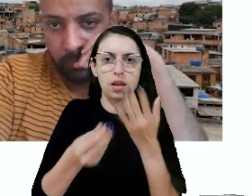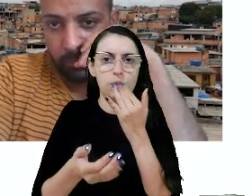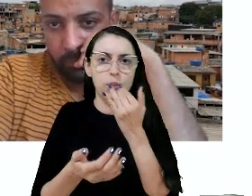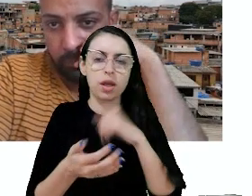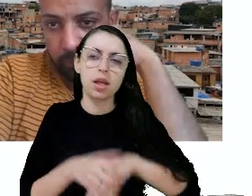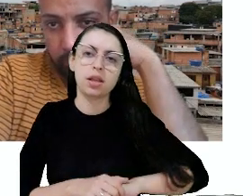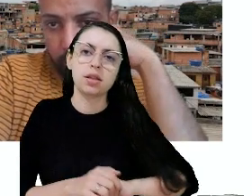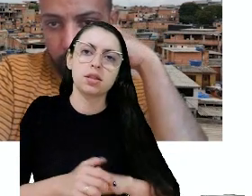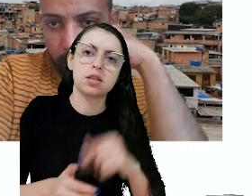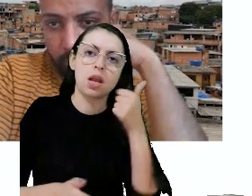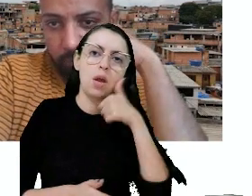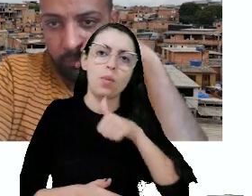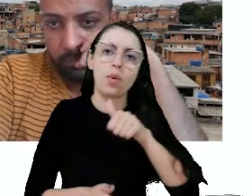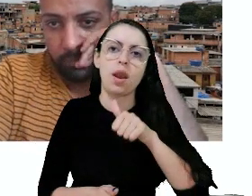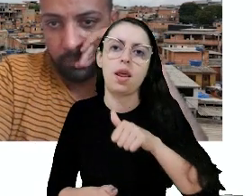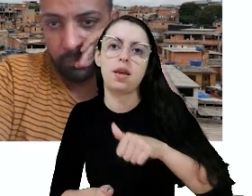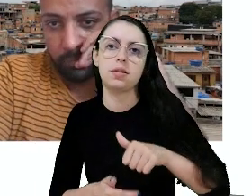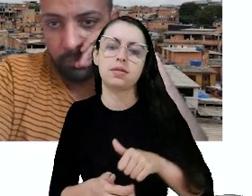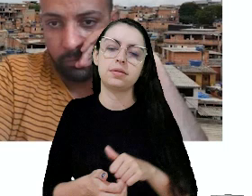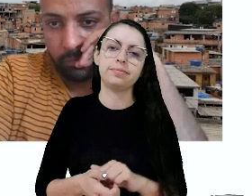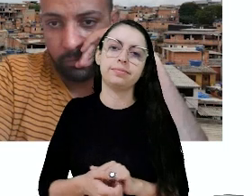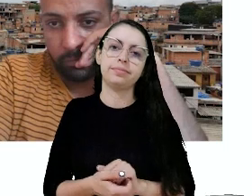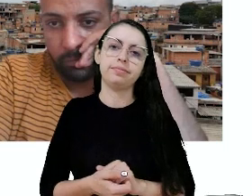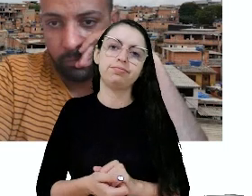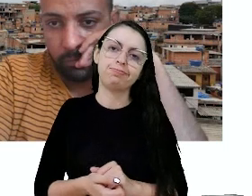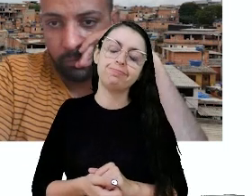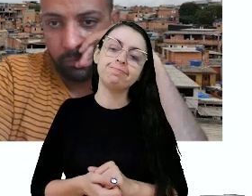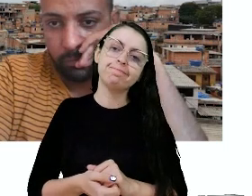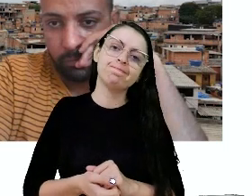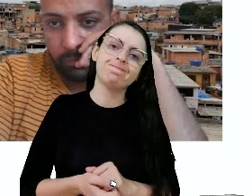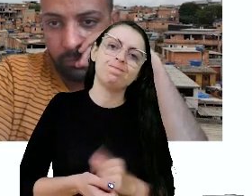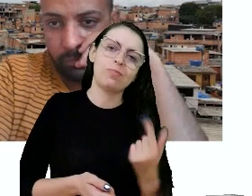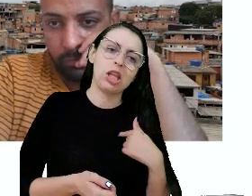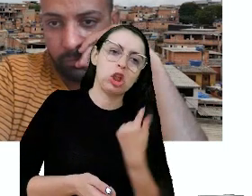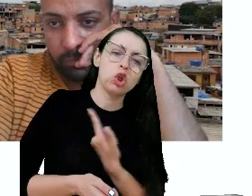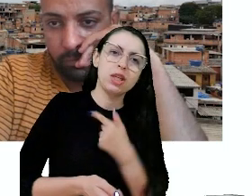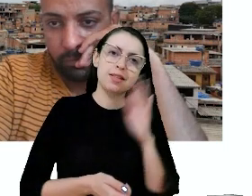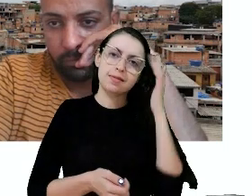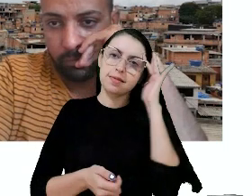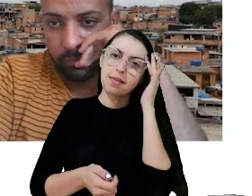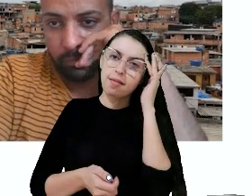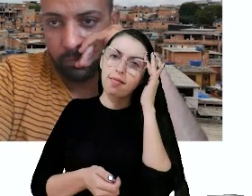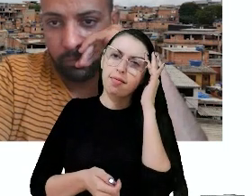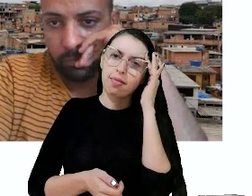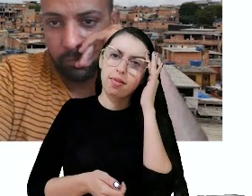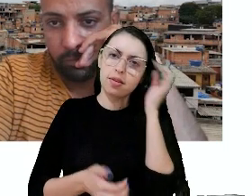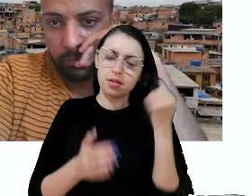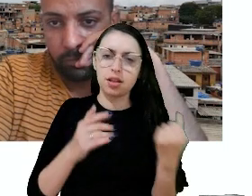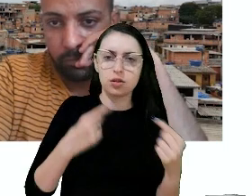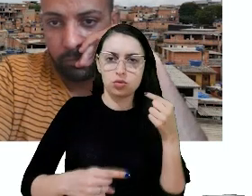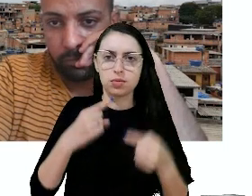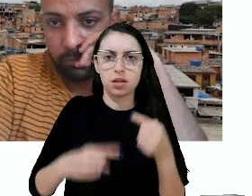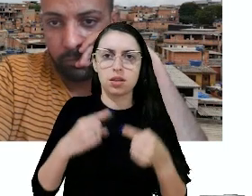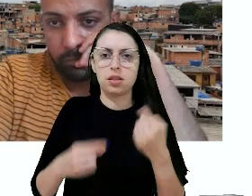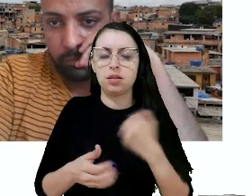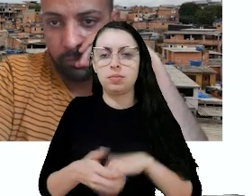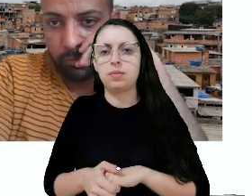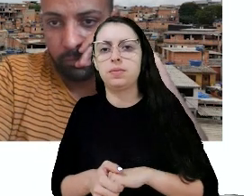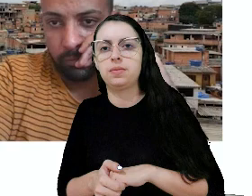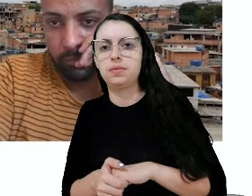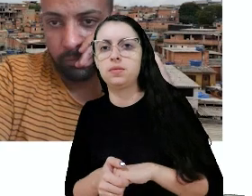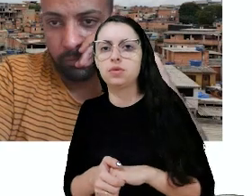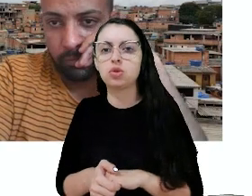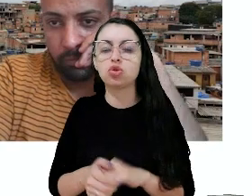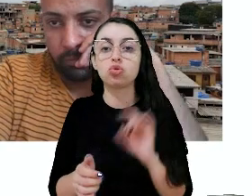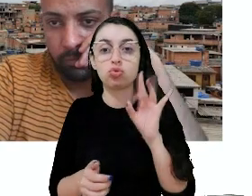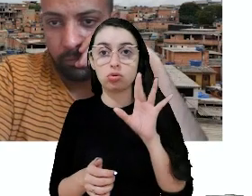para a casa dessas mulheres. Então, para a gente conseguir entrar no nosso debate,